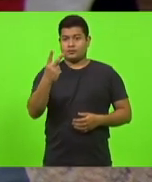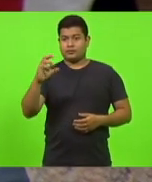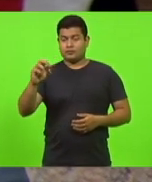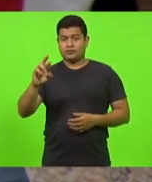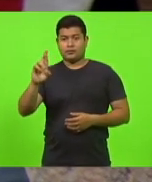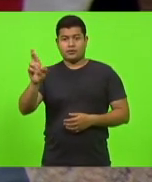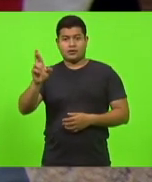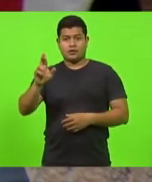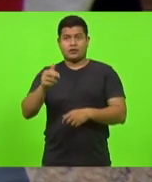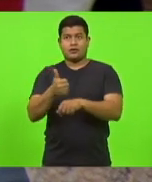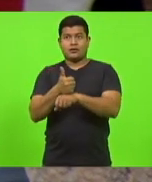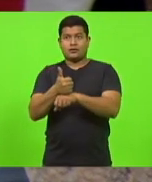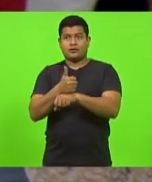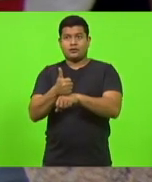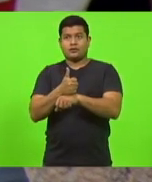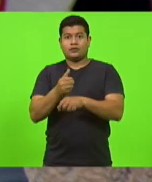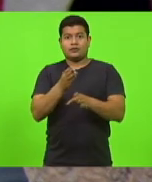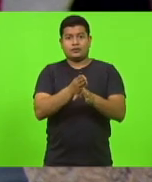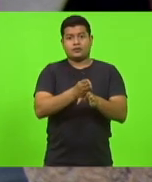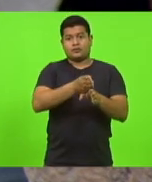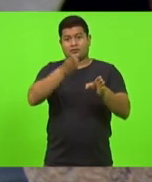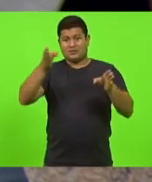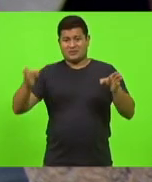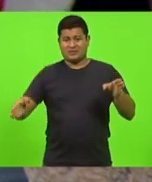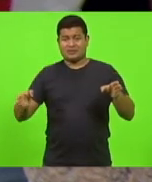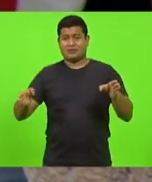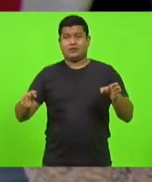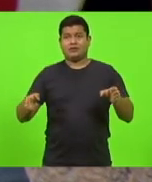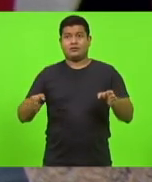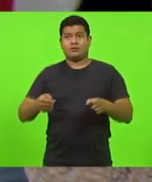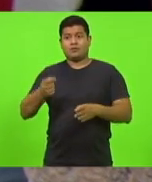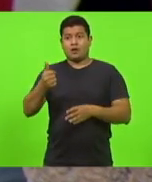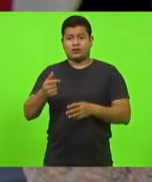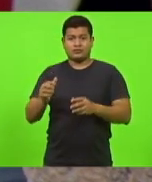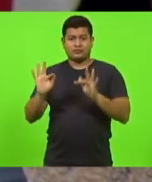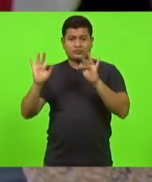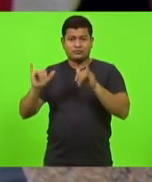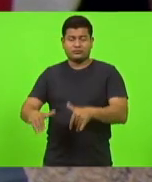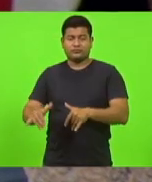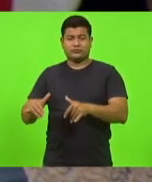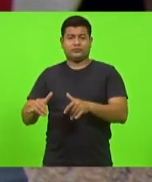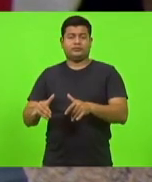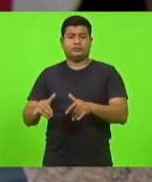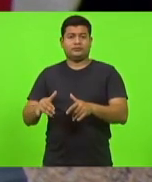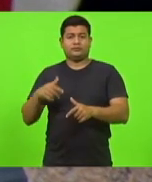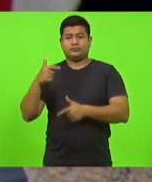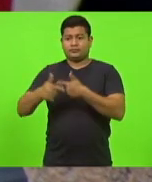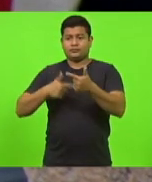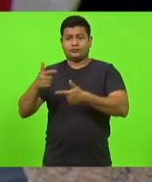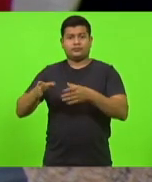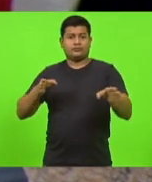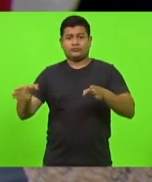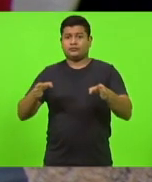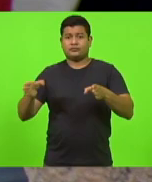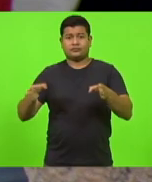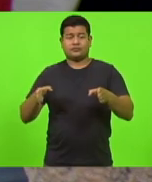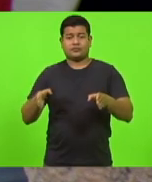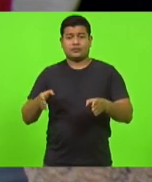no terceiro quarto da sua carreira, ou seja, já de olhos, já na aposentadoria.